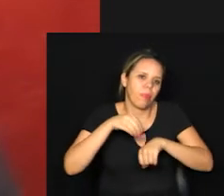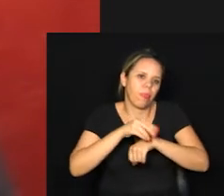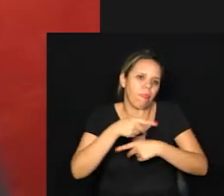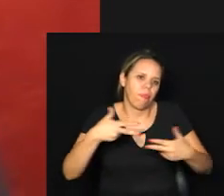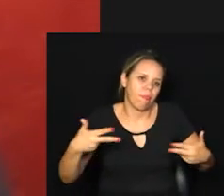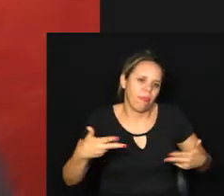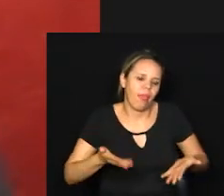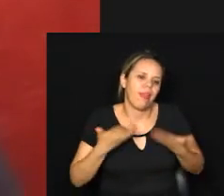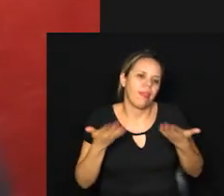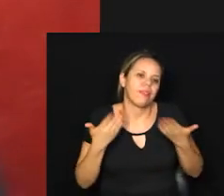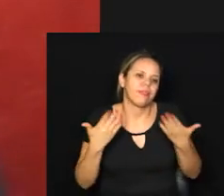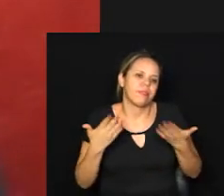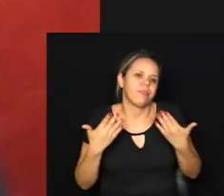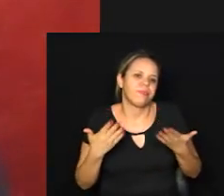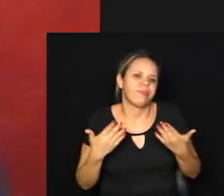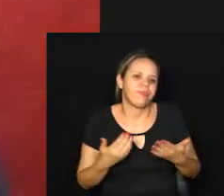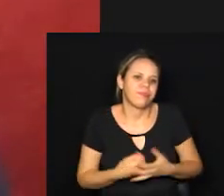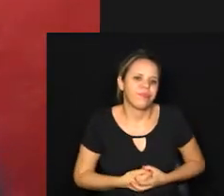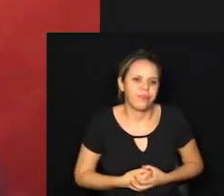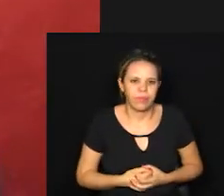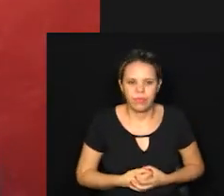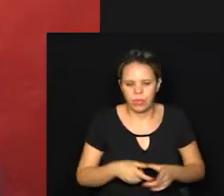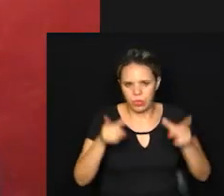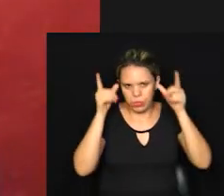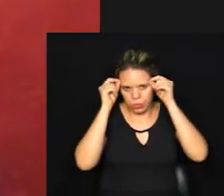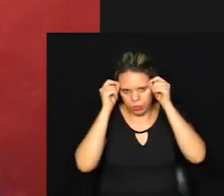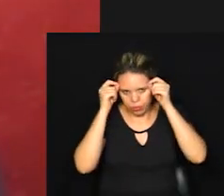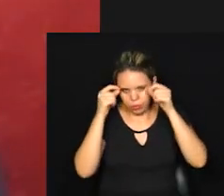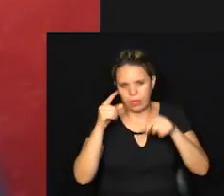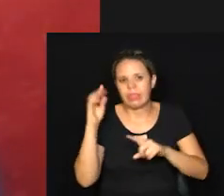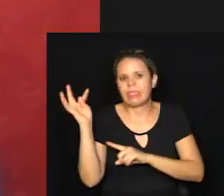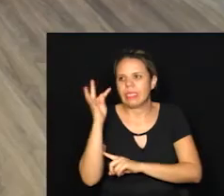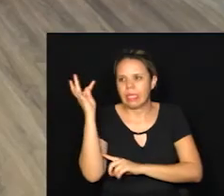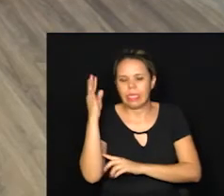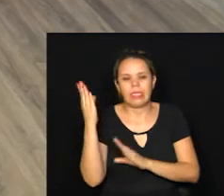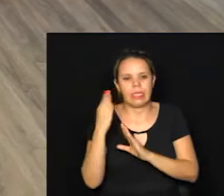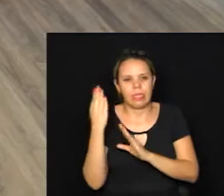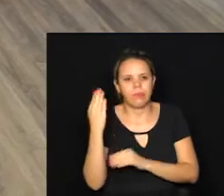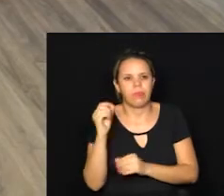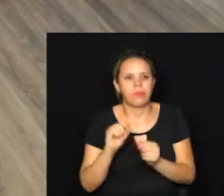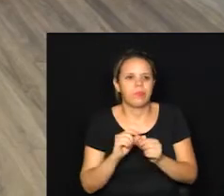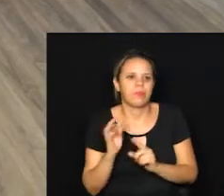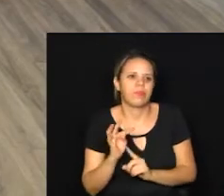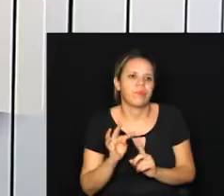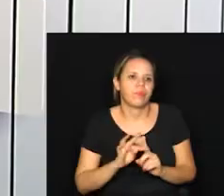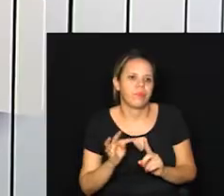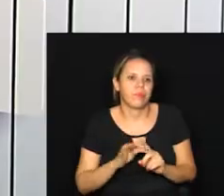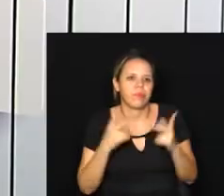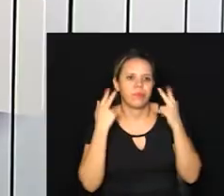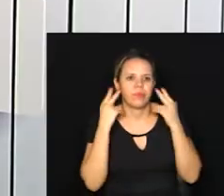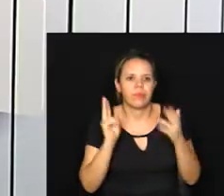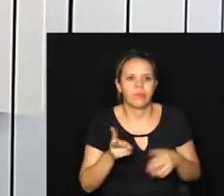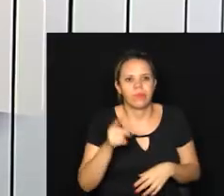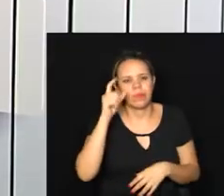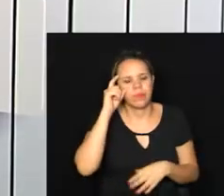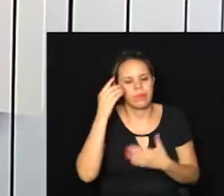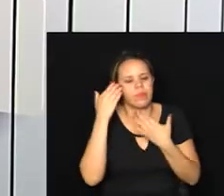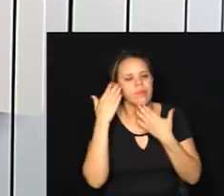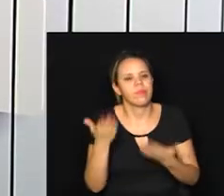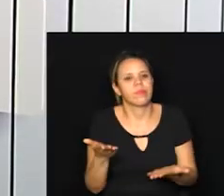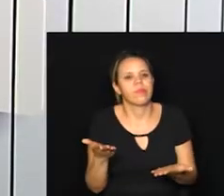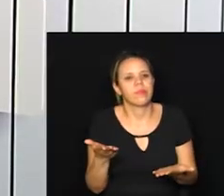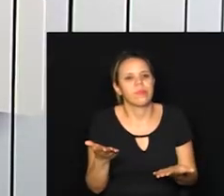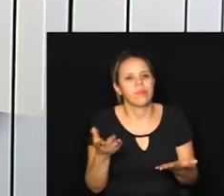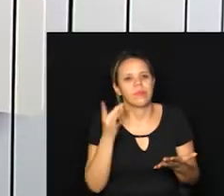assim mais leves e refrescantes, né? Porque o tempo tá pedindo. Sempre de forma natural, Michel Amorim. Muito obrigado pela